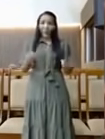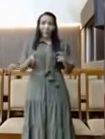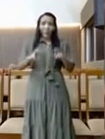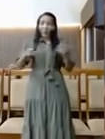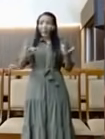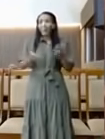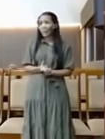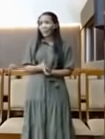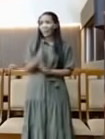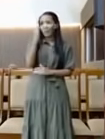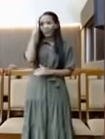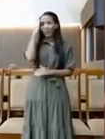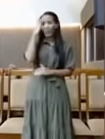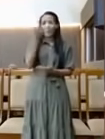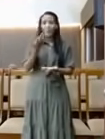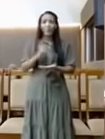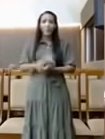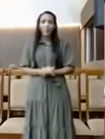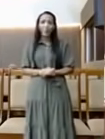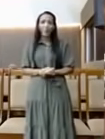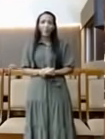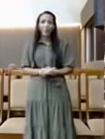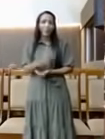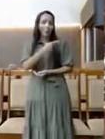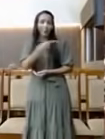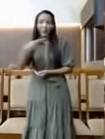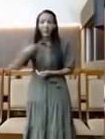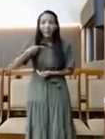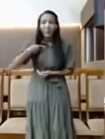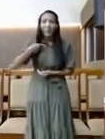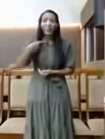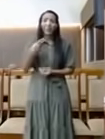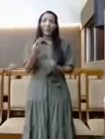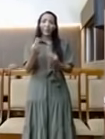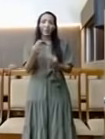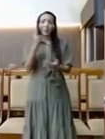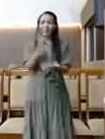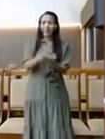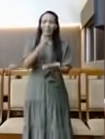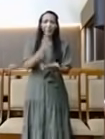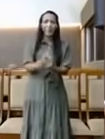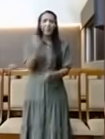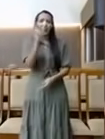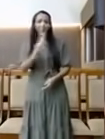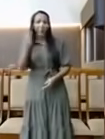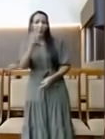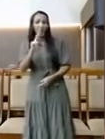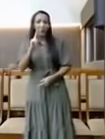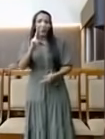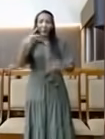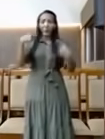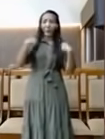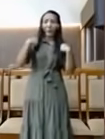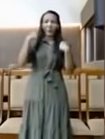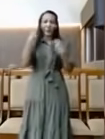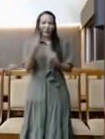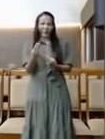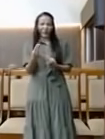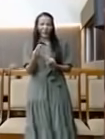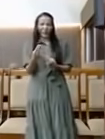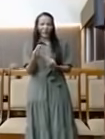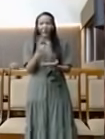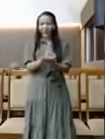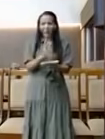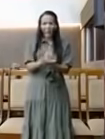vai lá tira eu fui agora para um local aí o irmão eu disse não tá aí não é irmão que eu não uso short